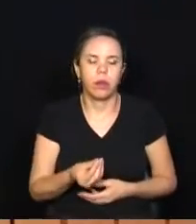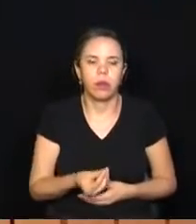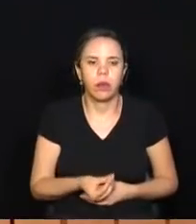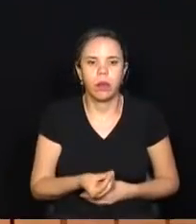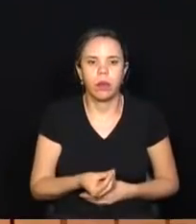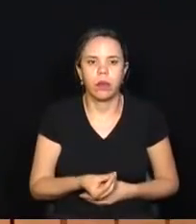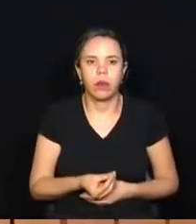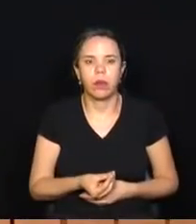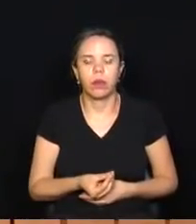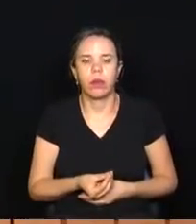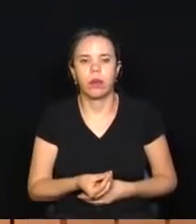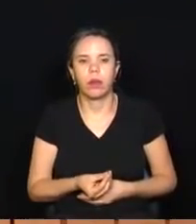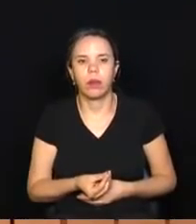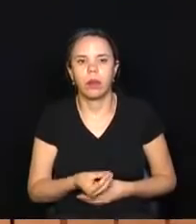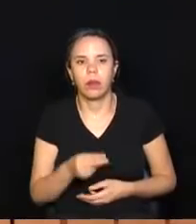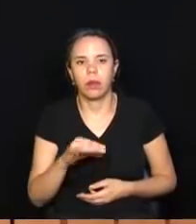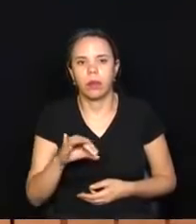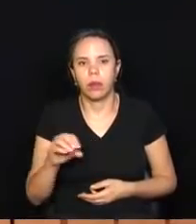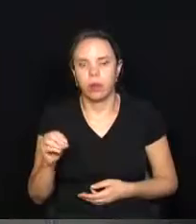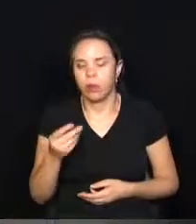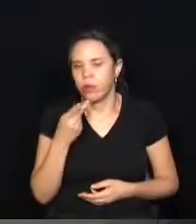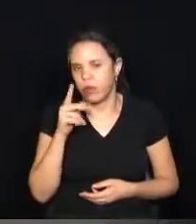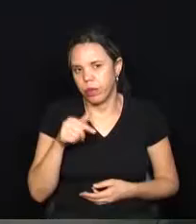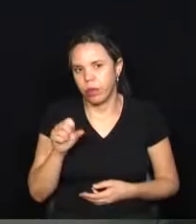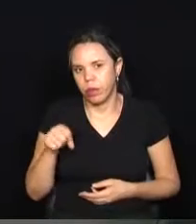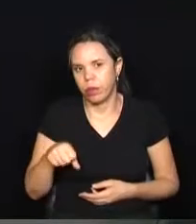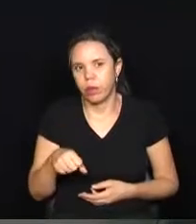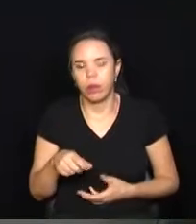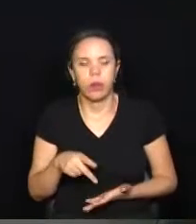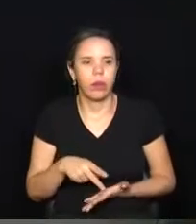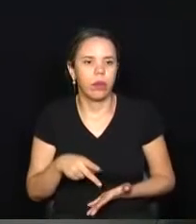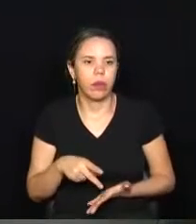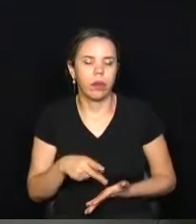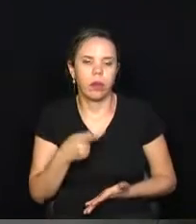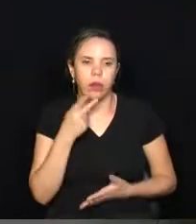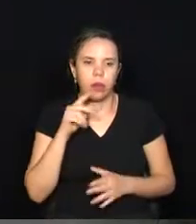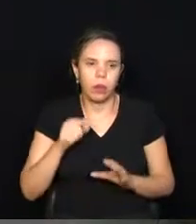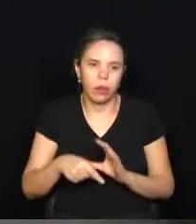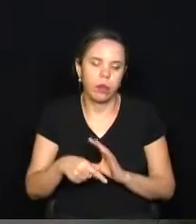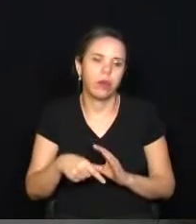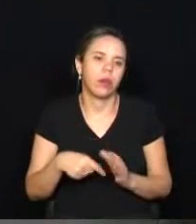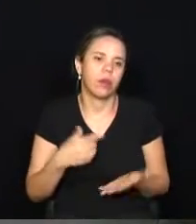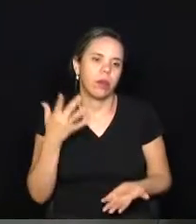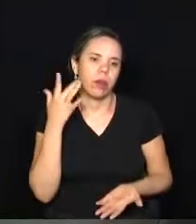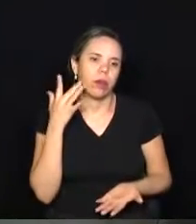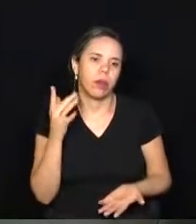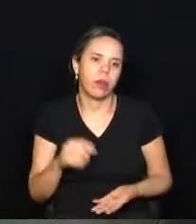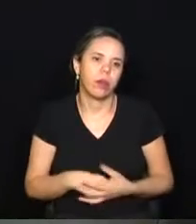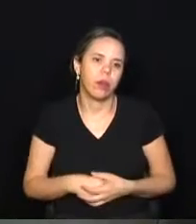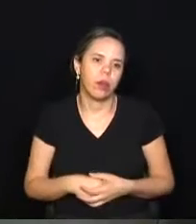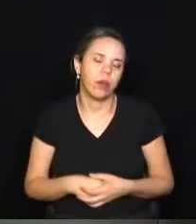Núncio, é isso? É isso sim. Tá? Eu vou um pouco mais além. Tá? Eu acho o seguinte,